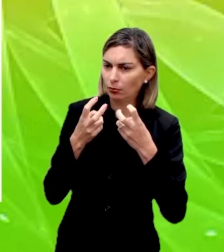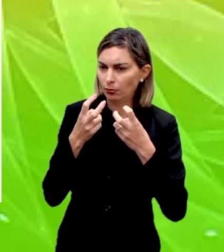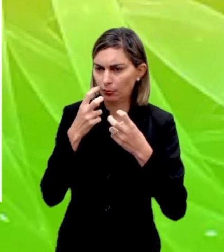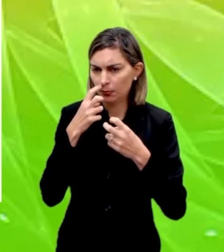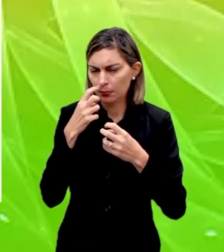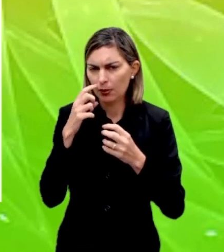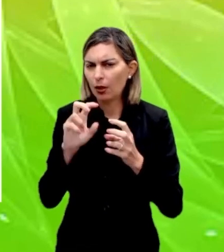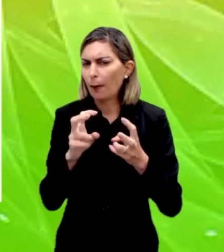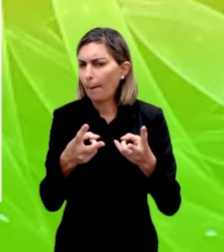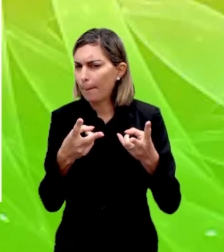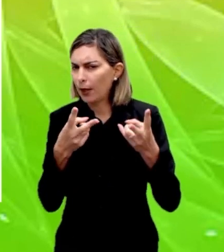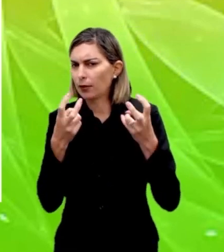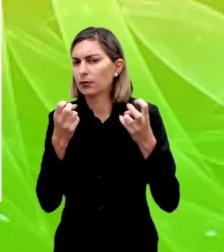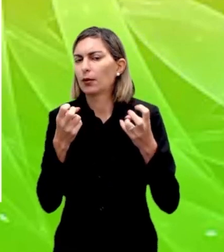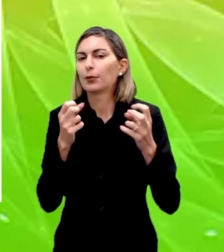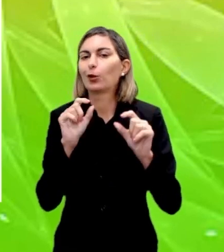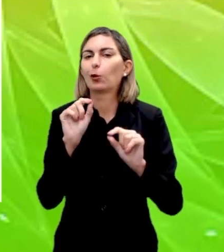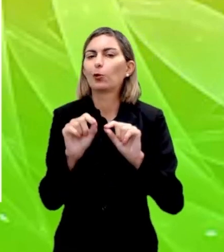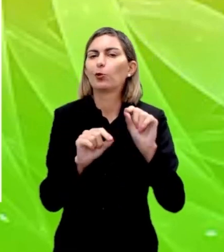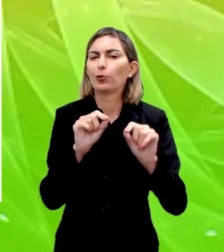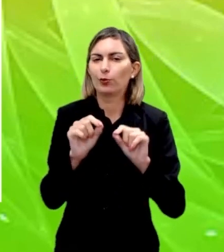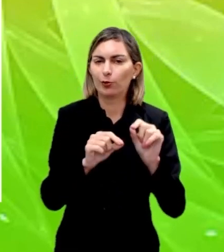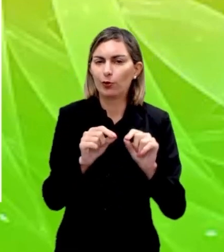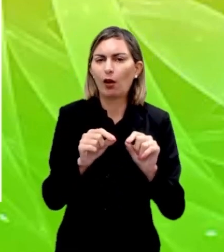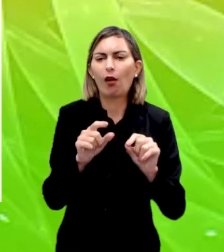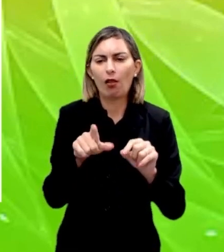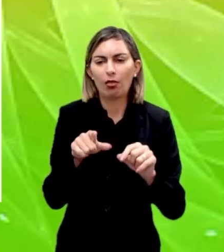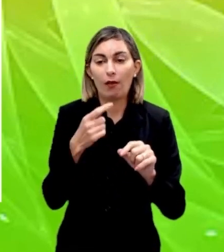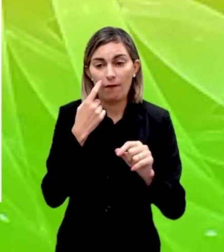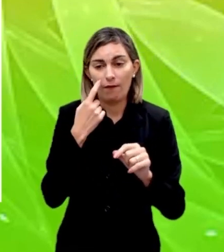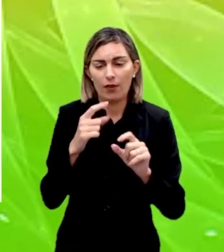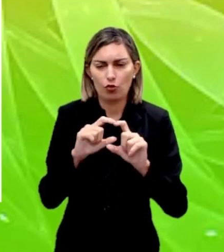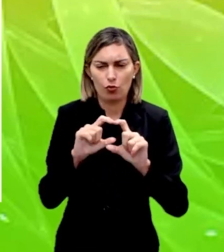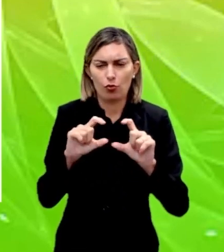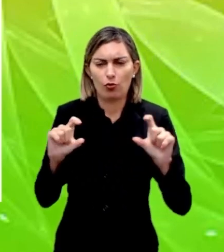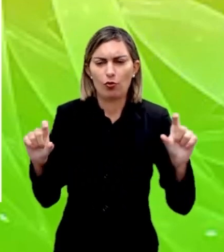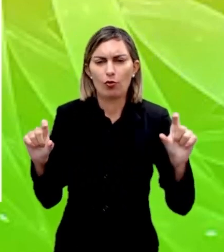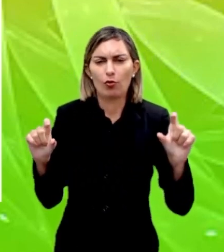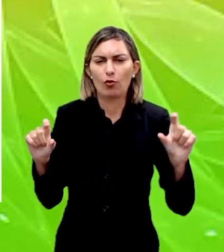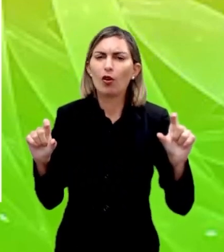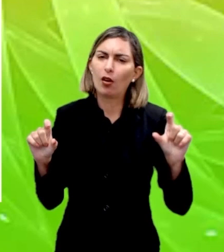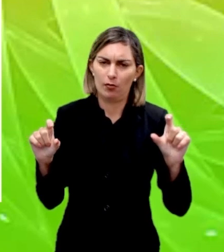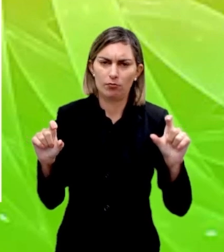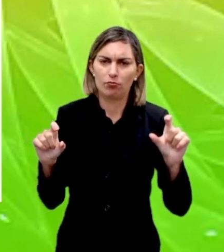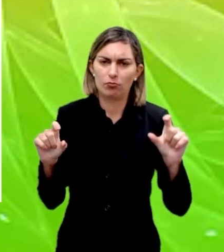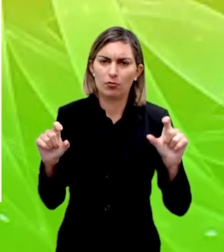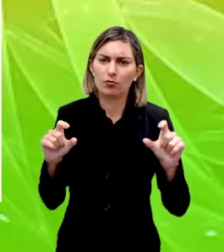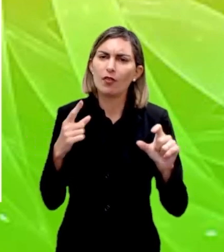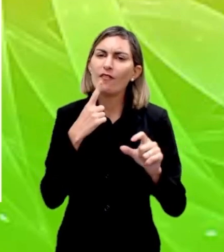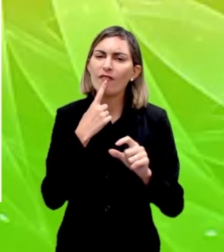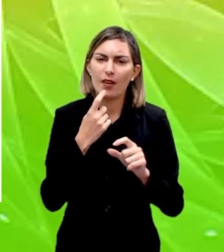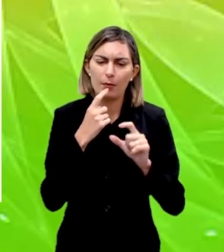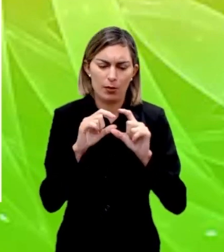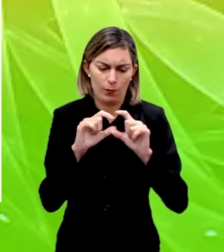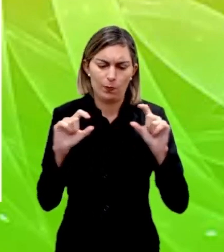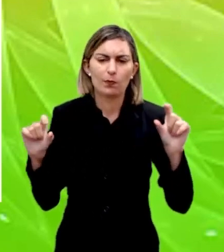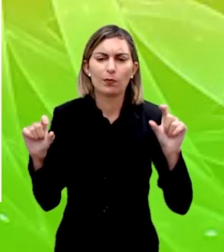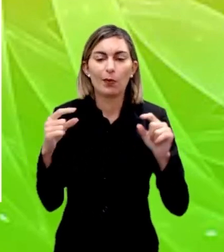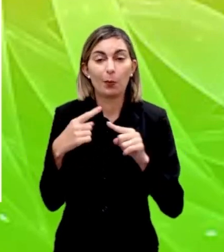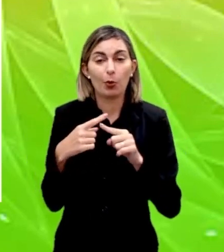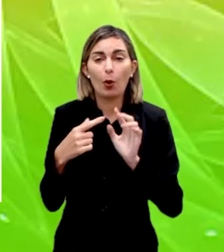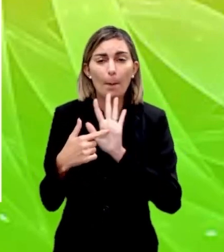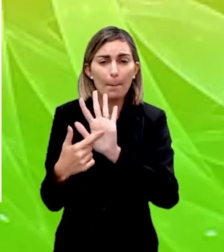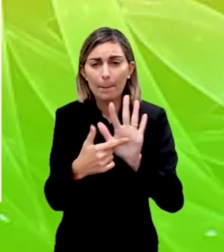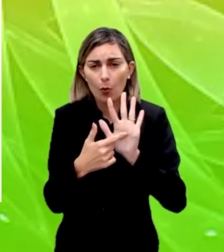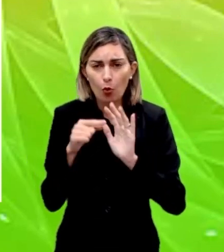melhor percepção está ali bem visto, bem evidente, porque diz a